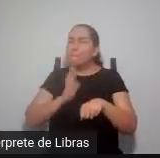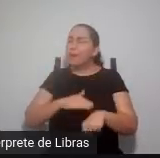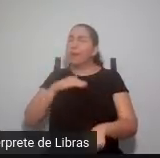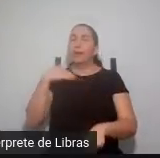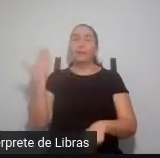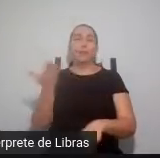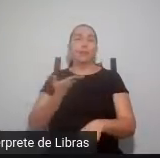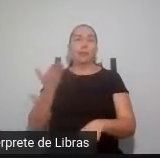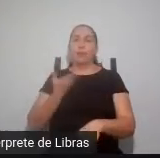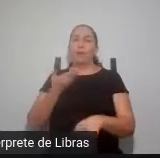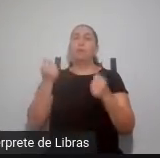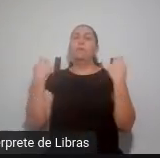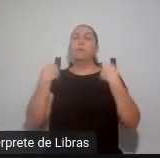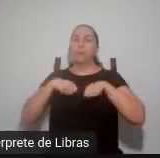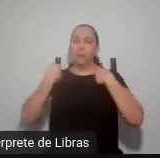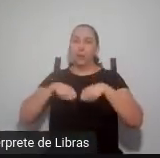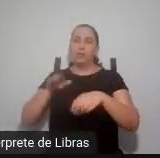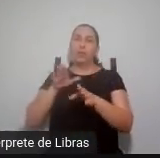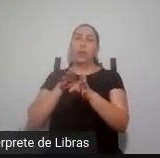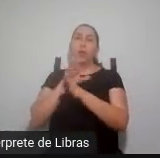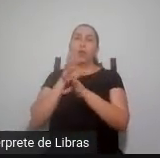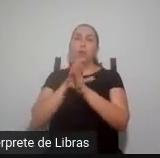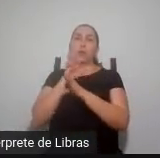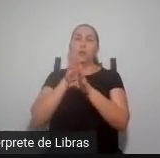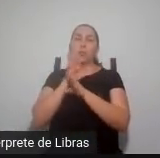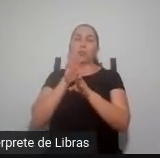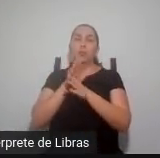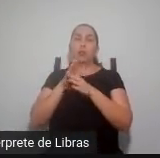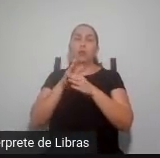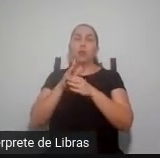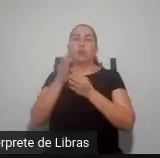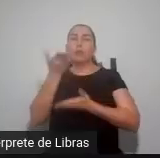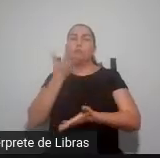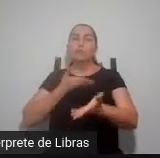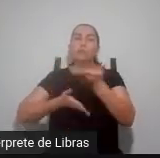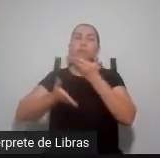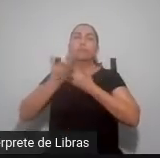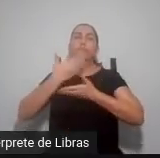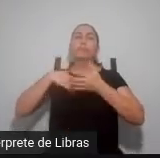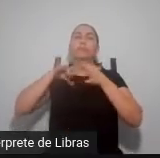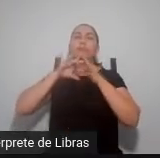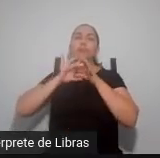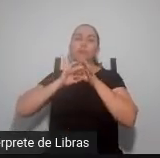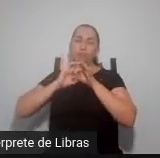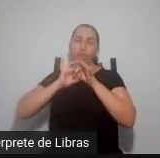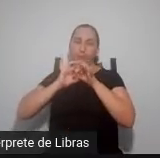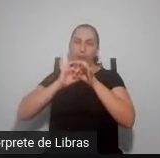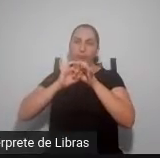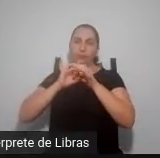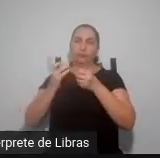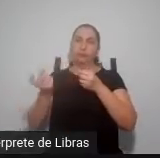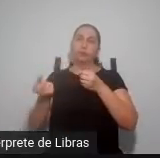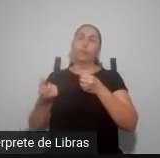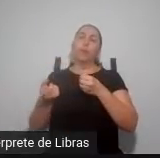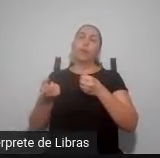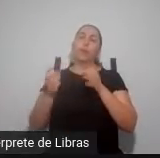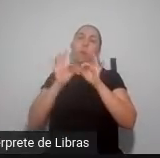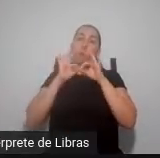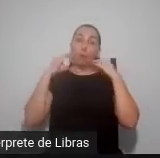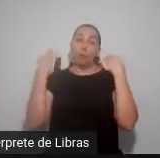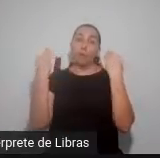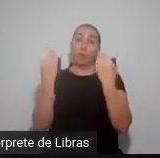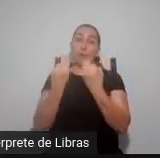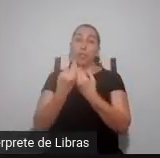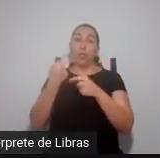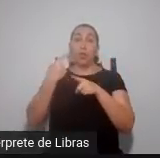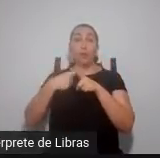a gente precisa estabelecer essa parceria com as famílias, porque, como você mesma disse, quem tem esse conhecimento